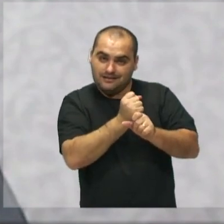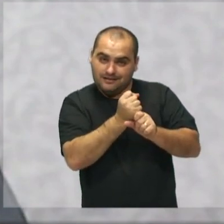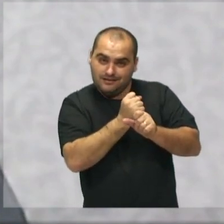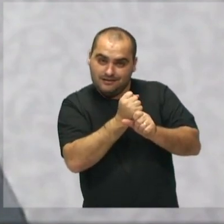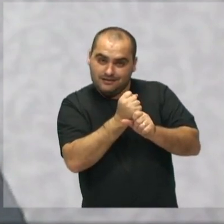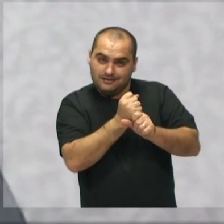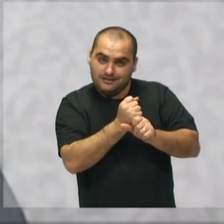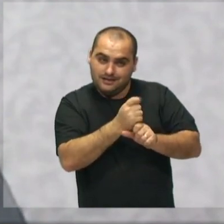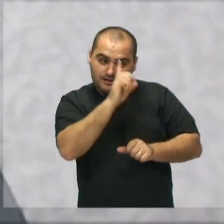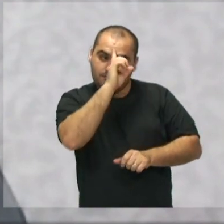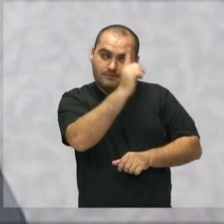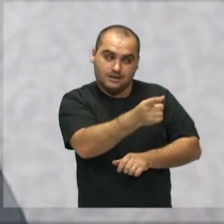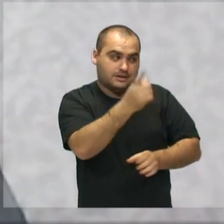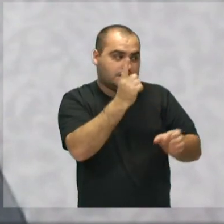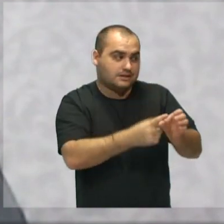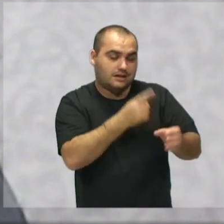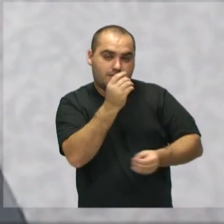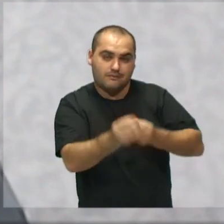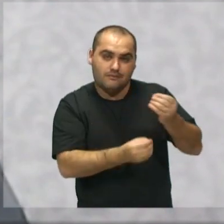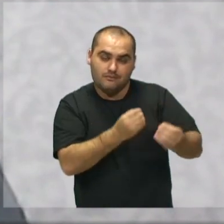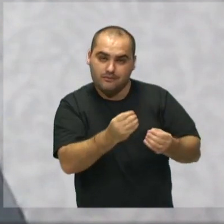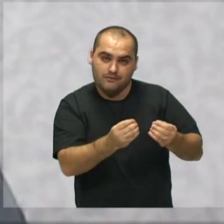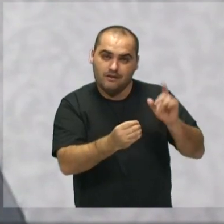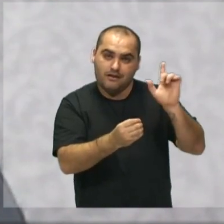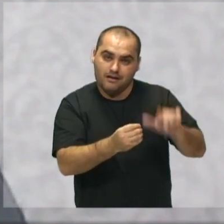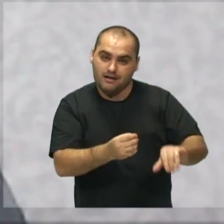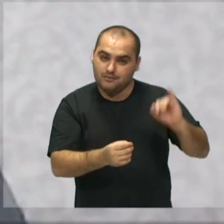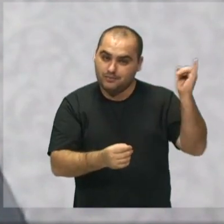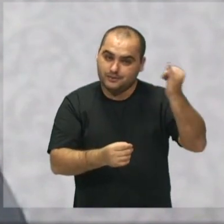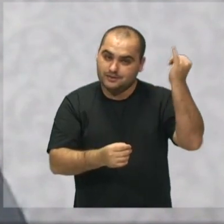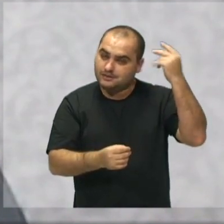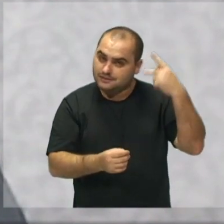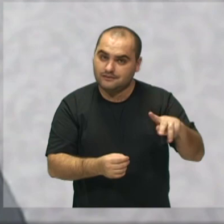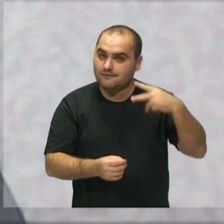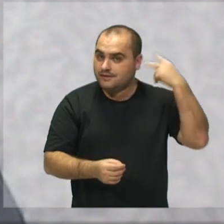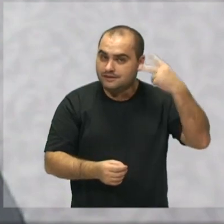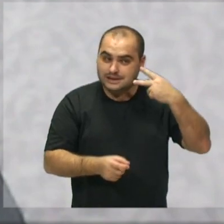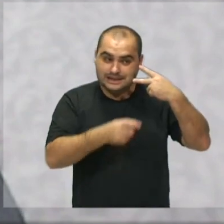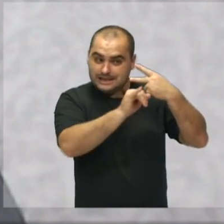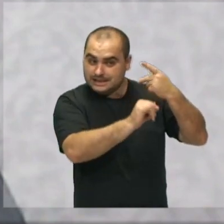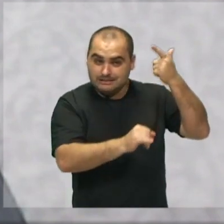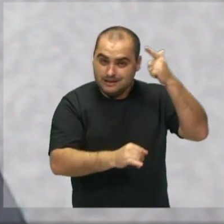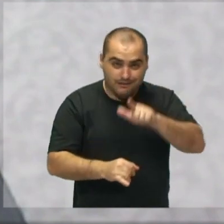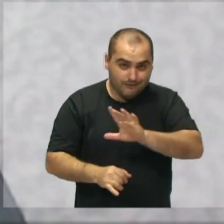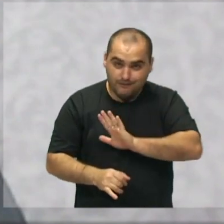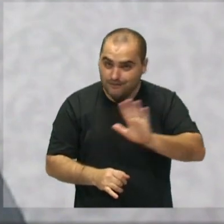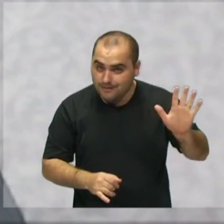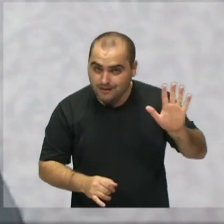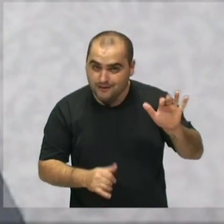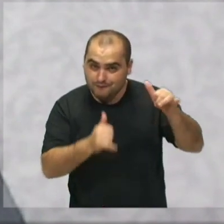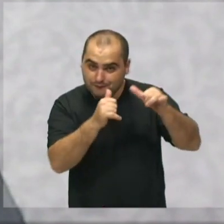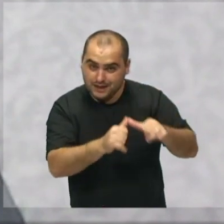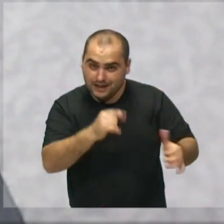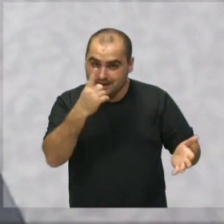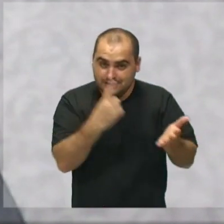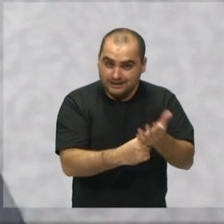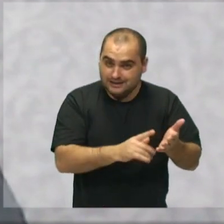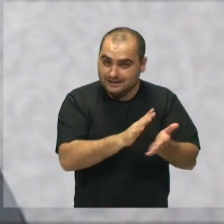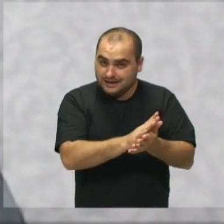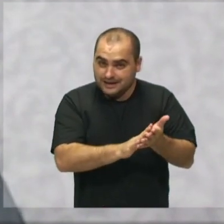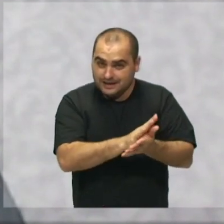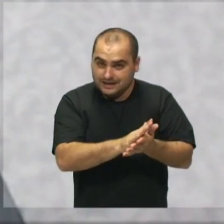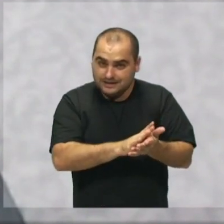como a cidade vai andar naquele futuro. Essa é a sua importância. Se ele não consegue fazer isso, se ele não consegue deixar essa marca, essa